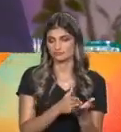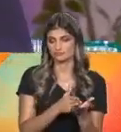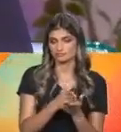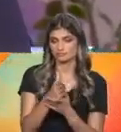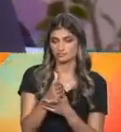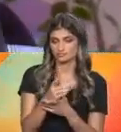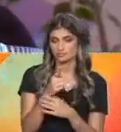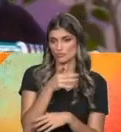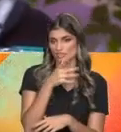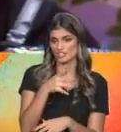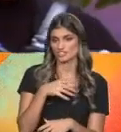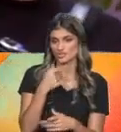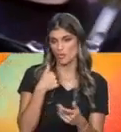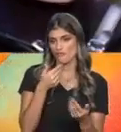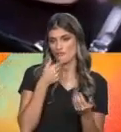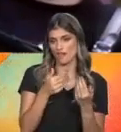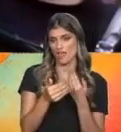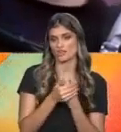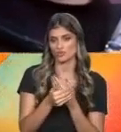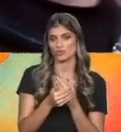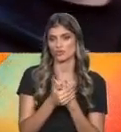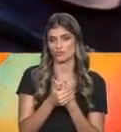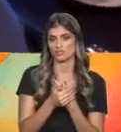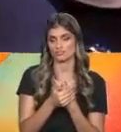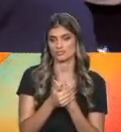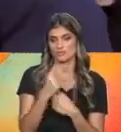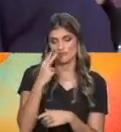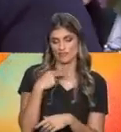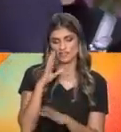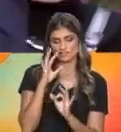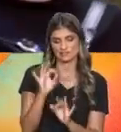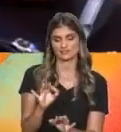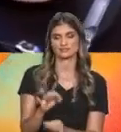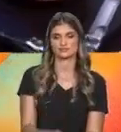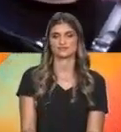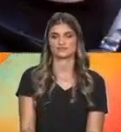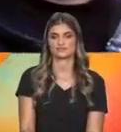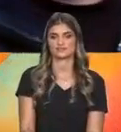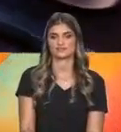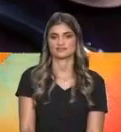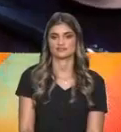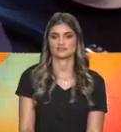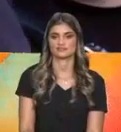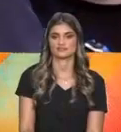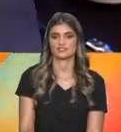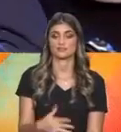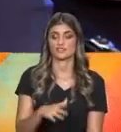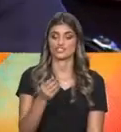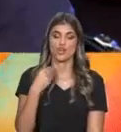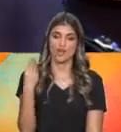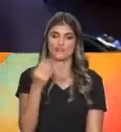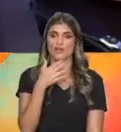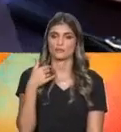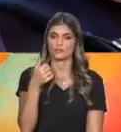mim chamas-me velho, que é por me veres assim, mas ela é nova e bonita,